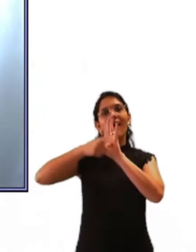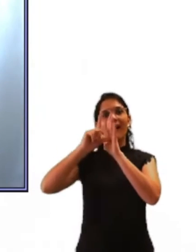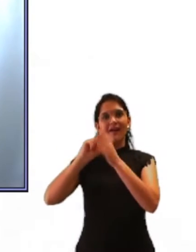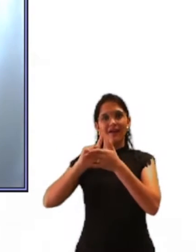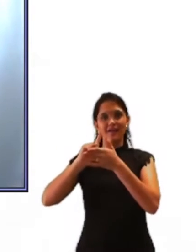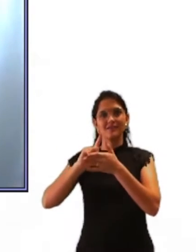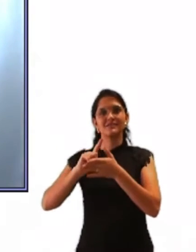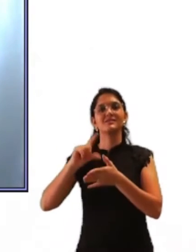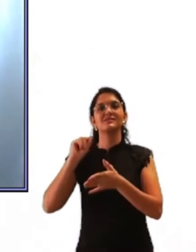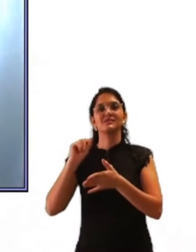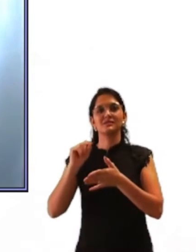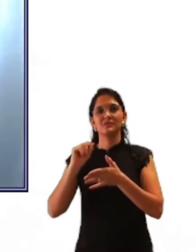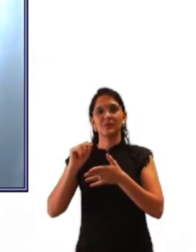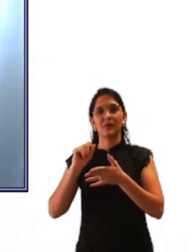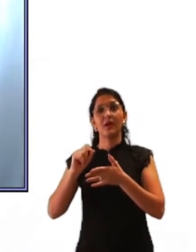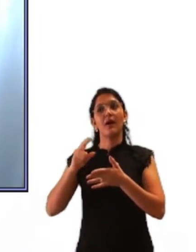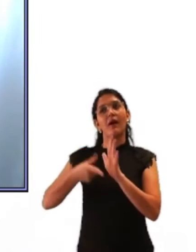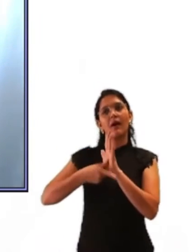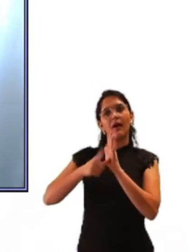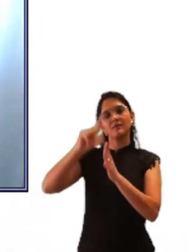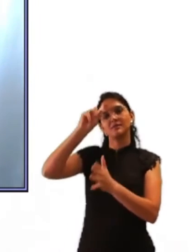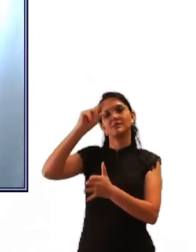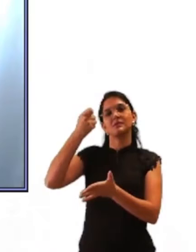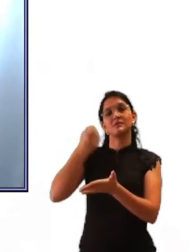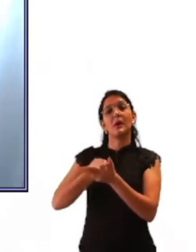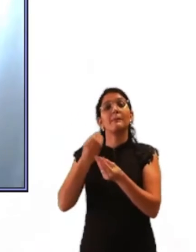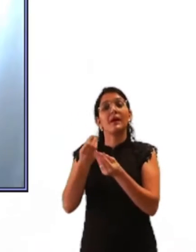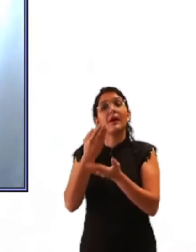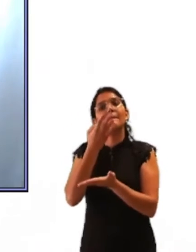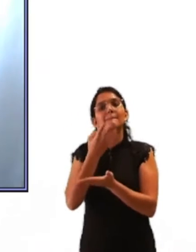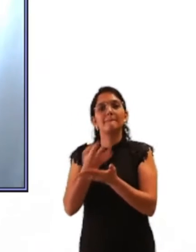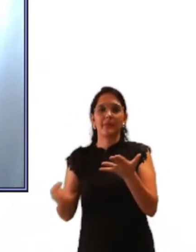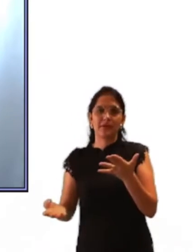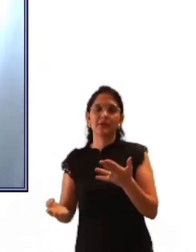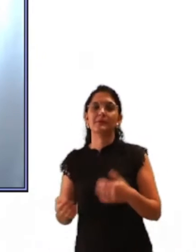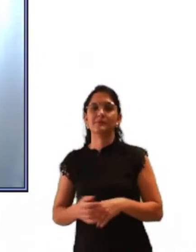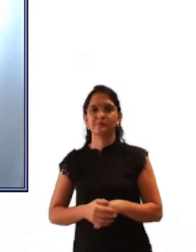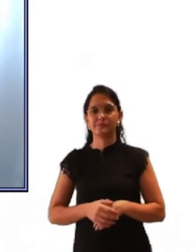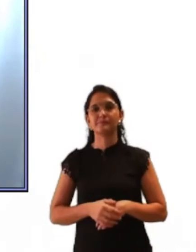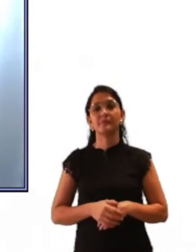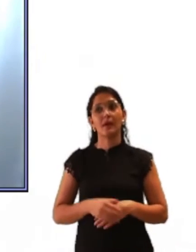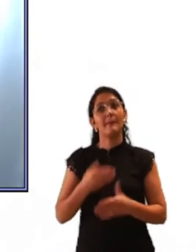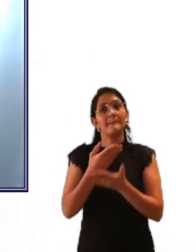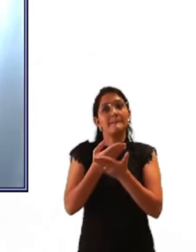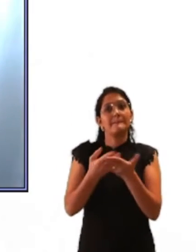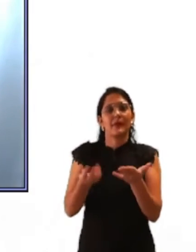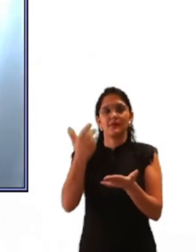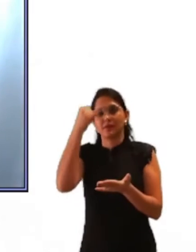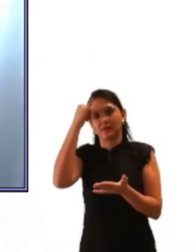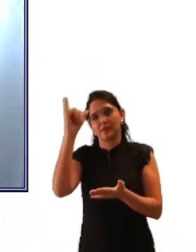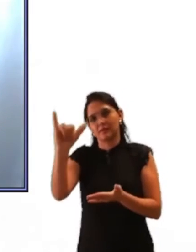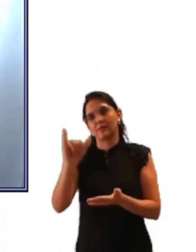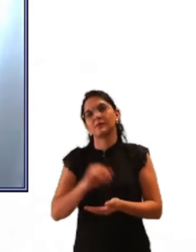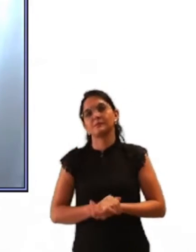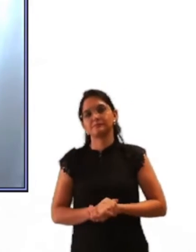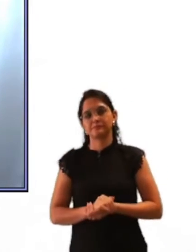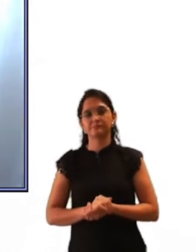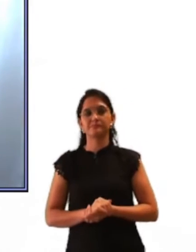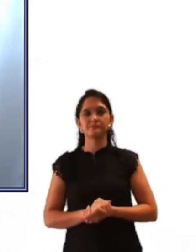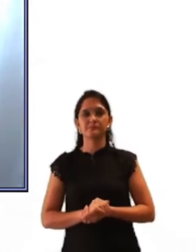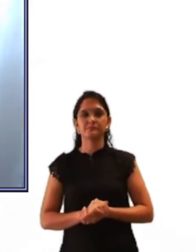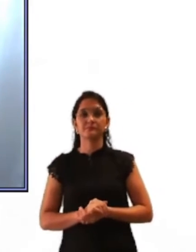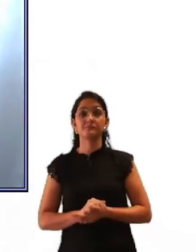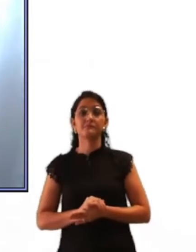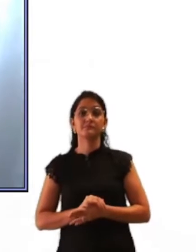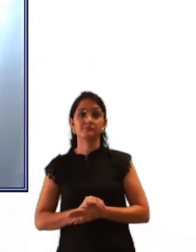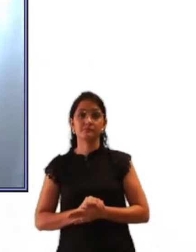justamente para ter um prejuízo menor, né? Mas isso acaba não sendo o que está estabelecido na súmula.